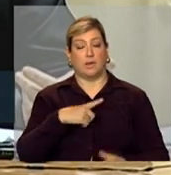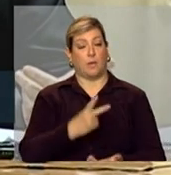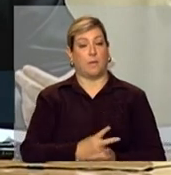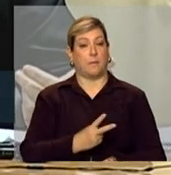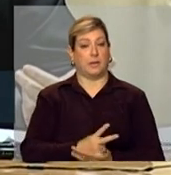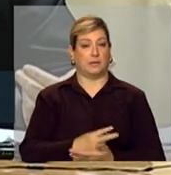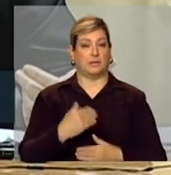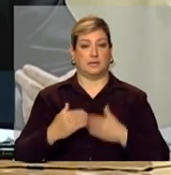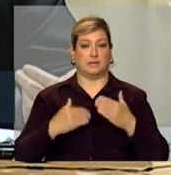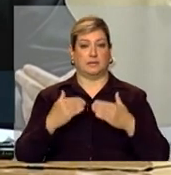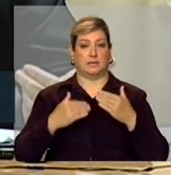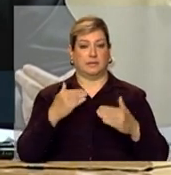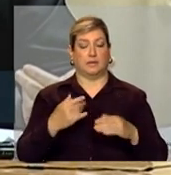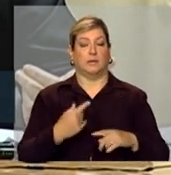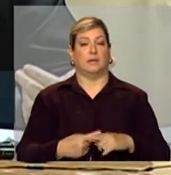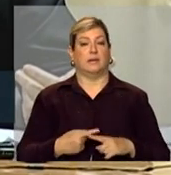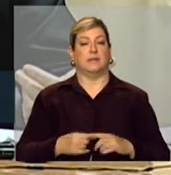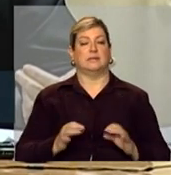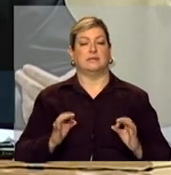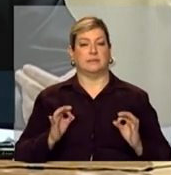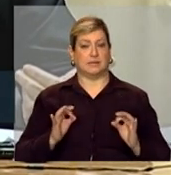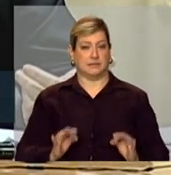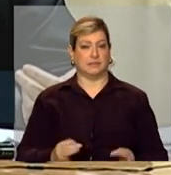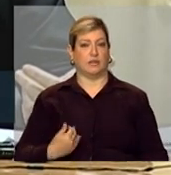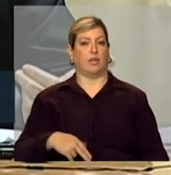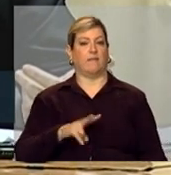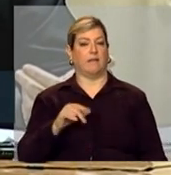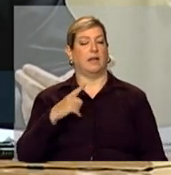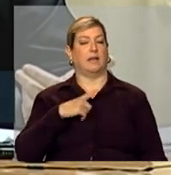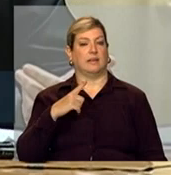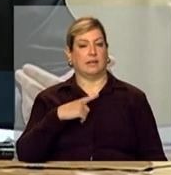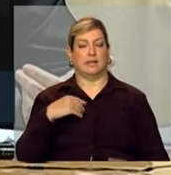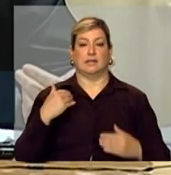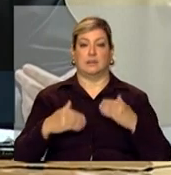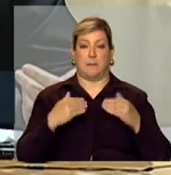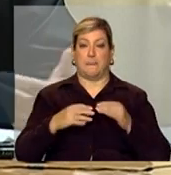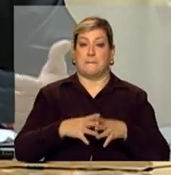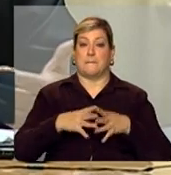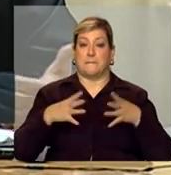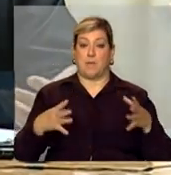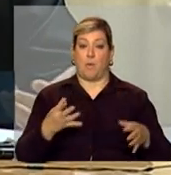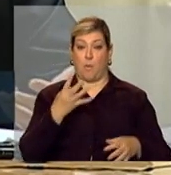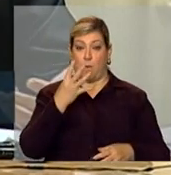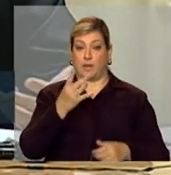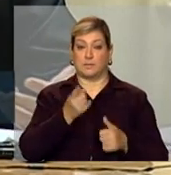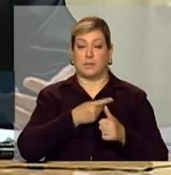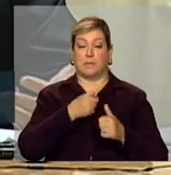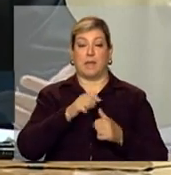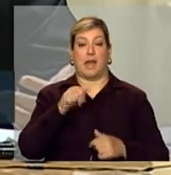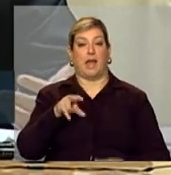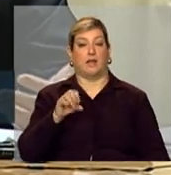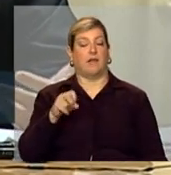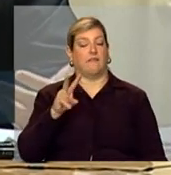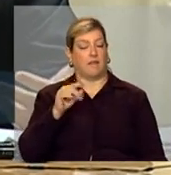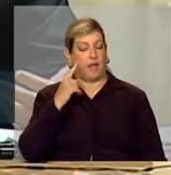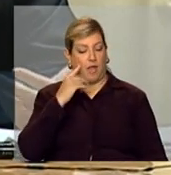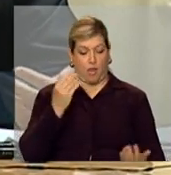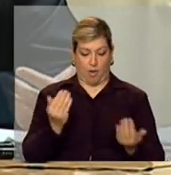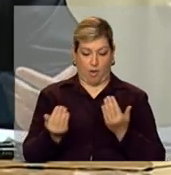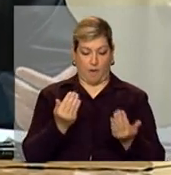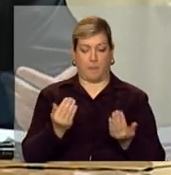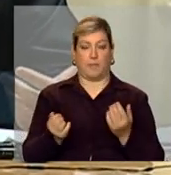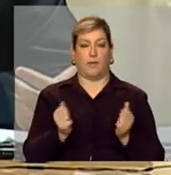desempenho mas certamente teremos um desempenho maior dos quatro primeiros anos n vamos comparar